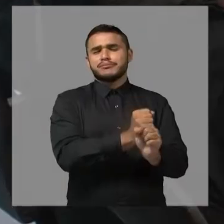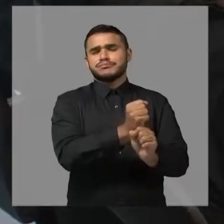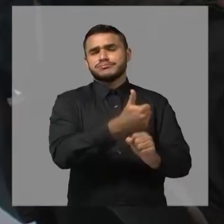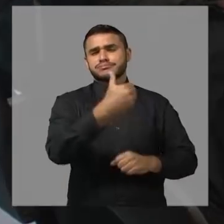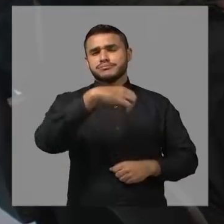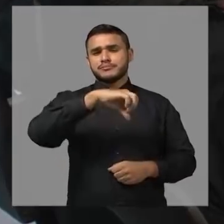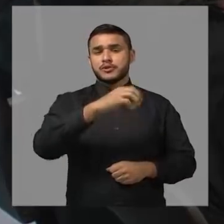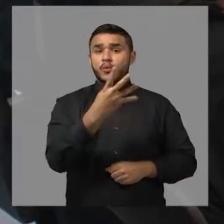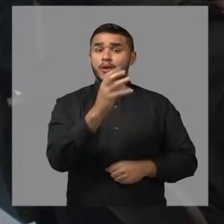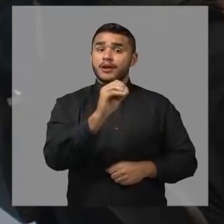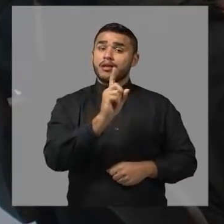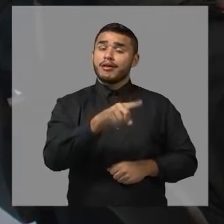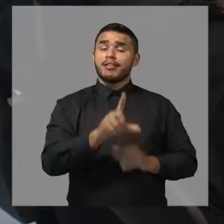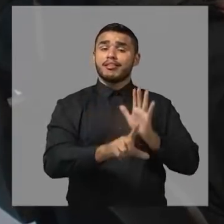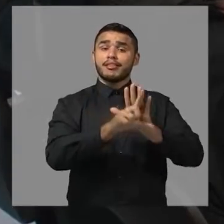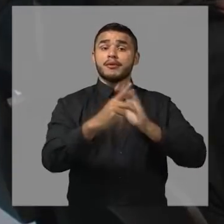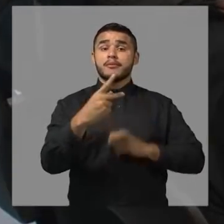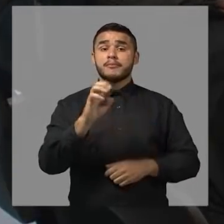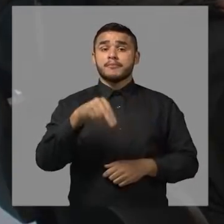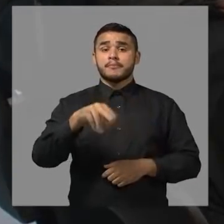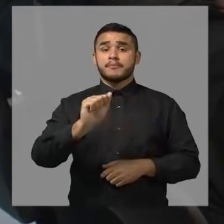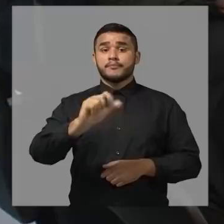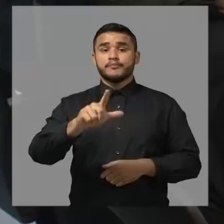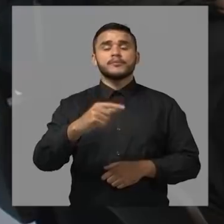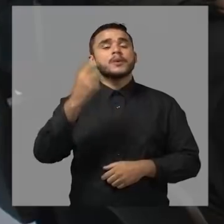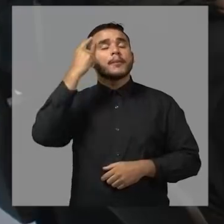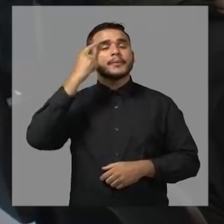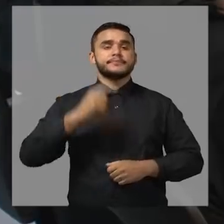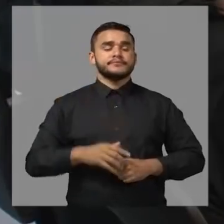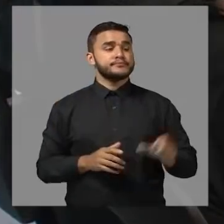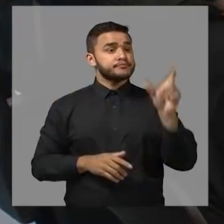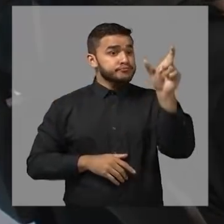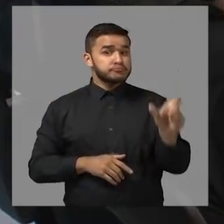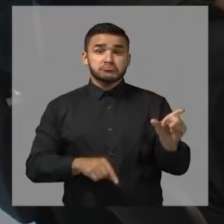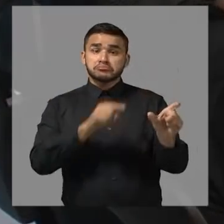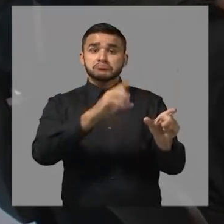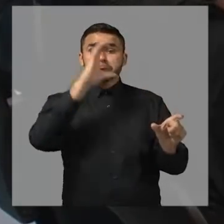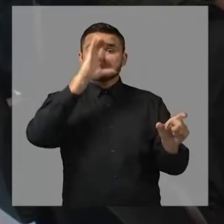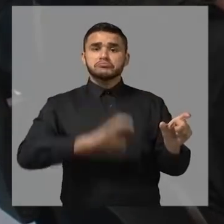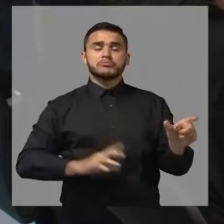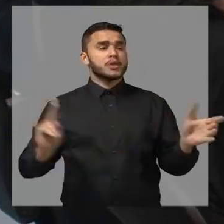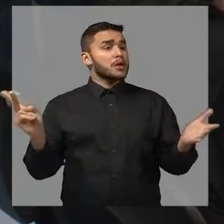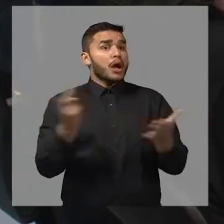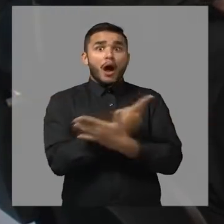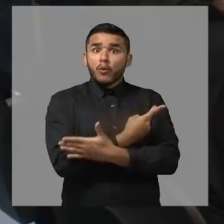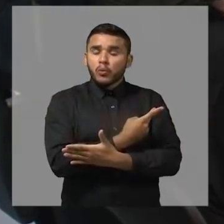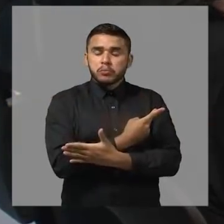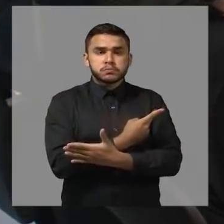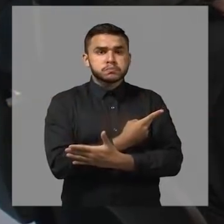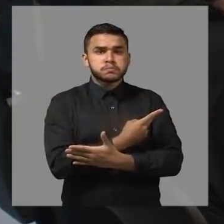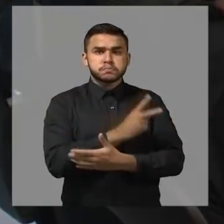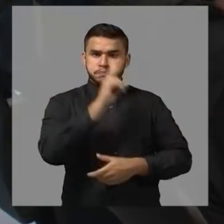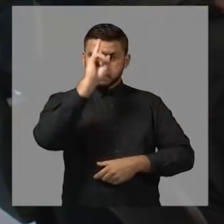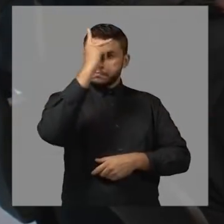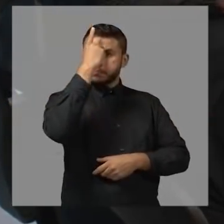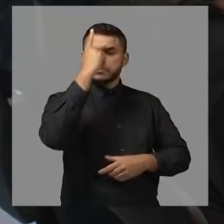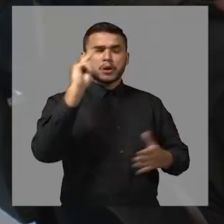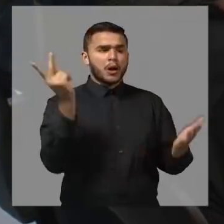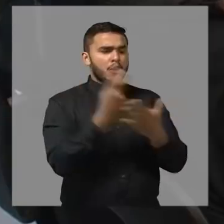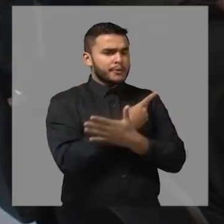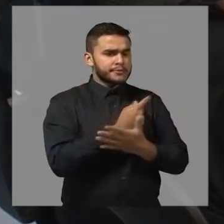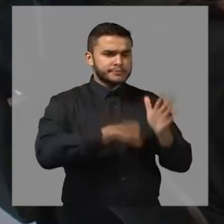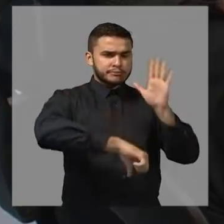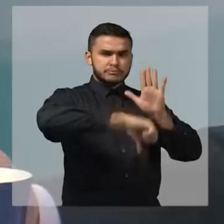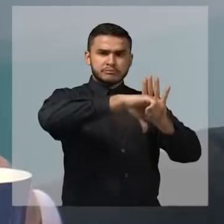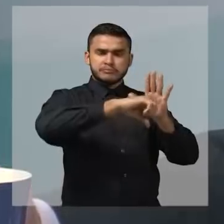ela foi elaborada para o cidadão comum que eventualmente delinque, eventualmente comete um